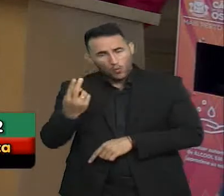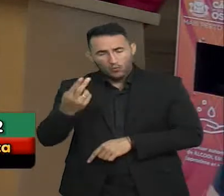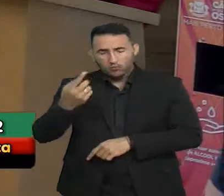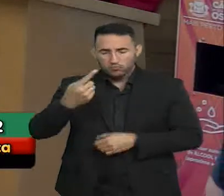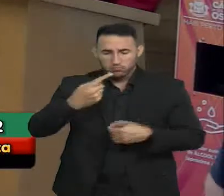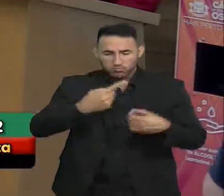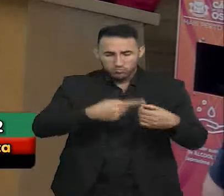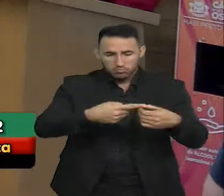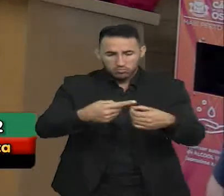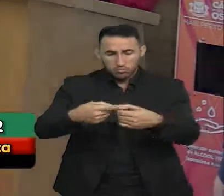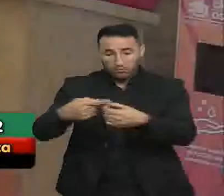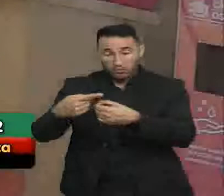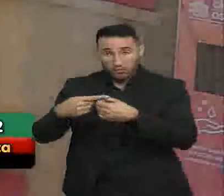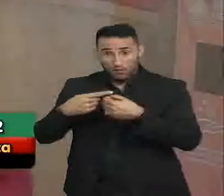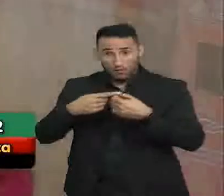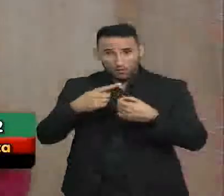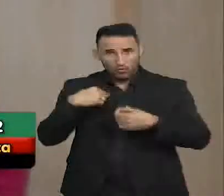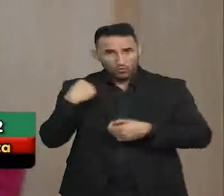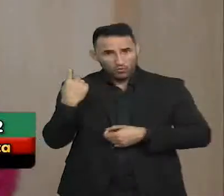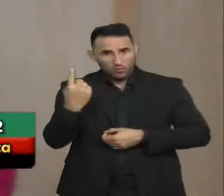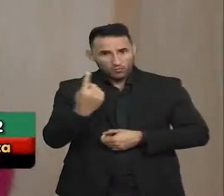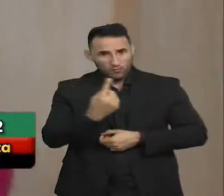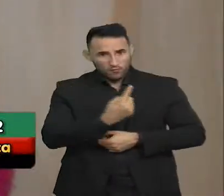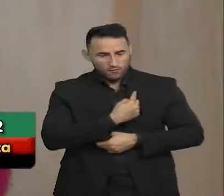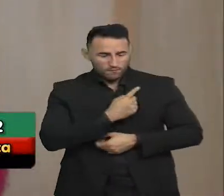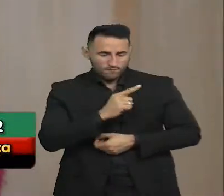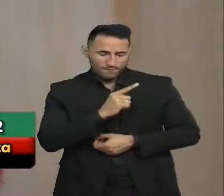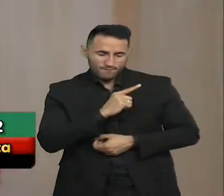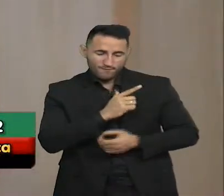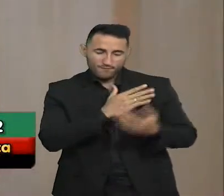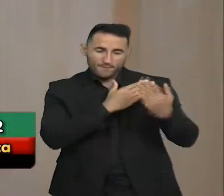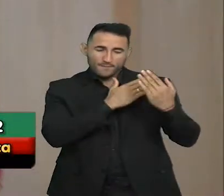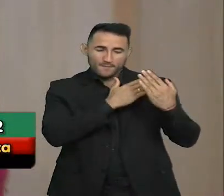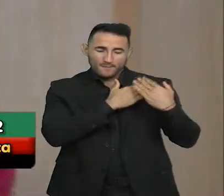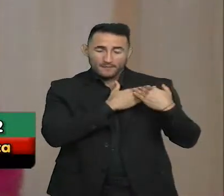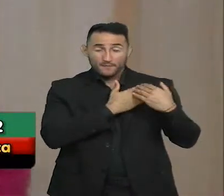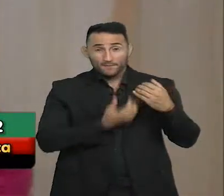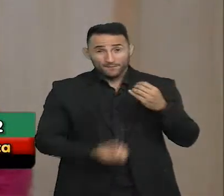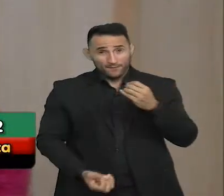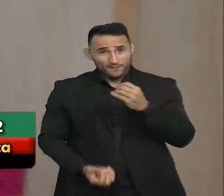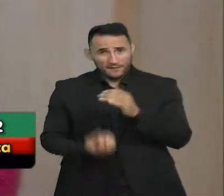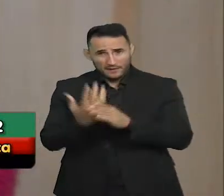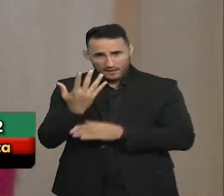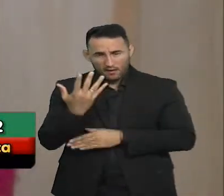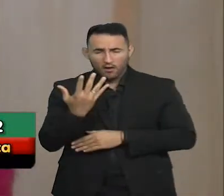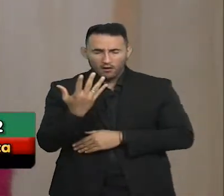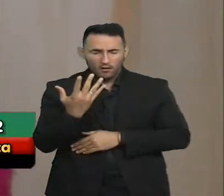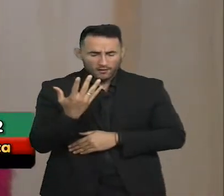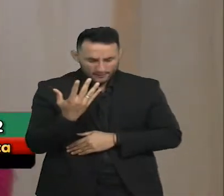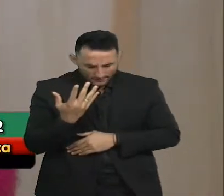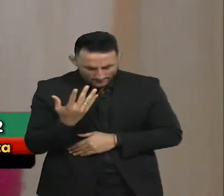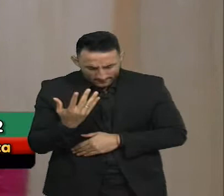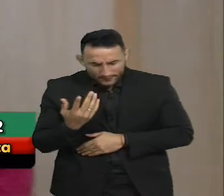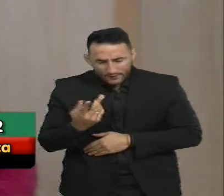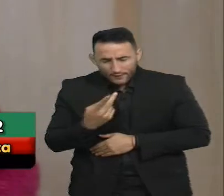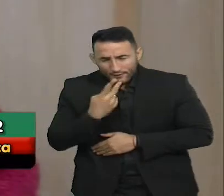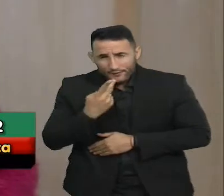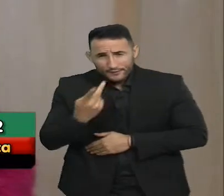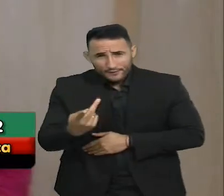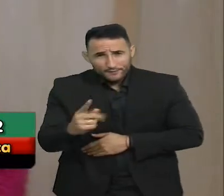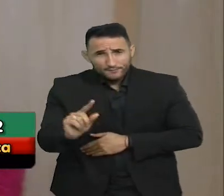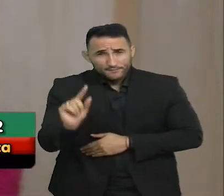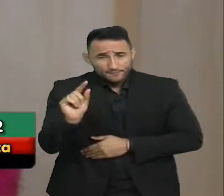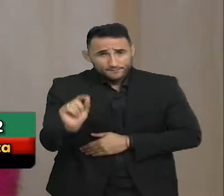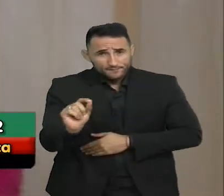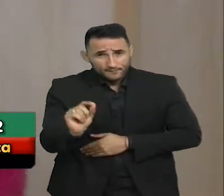municipais, os quais nós temos atribuição de estar criando, eles tratam de liberdade